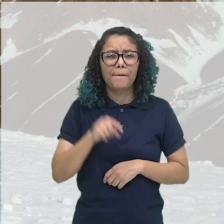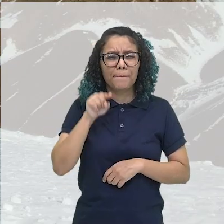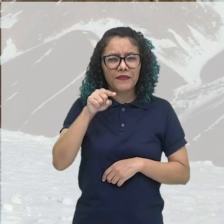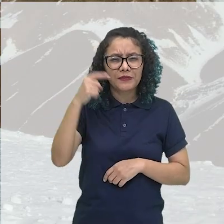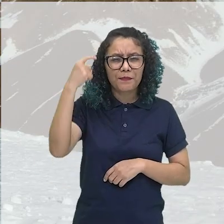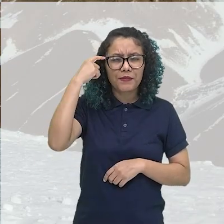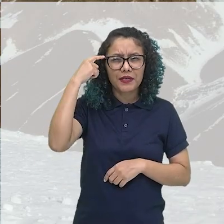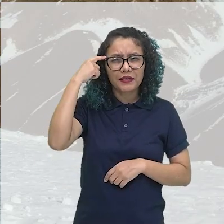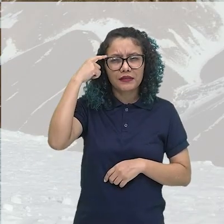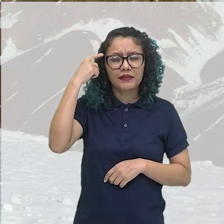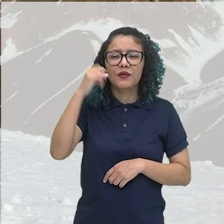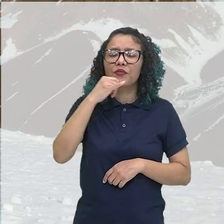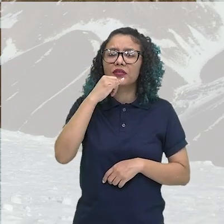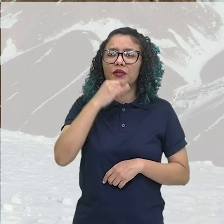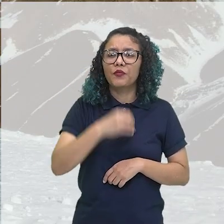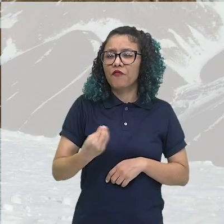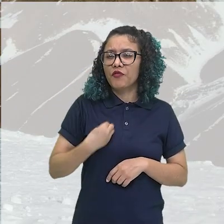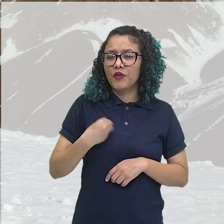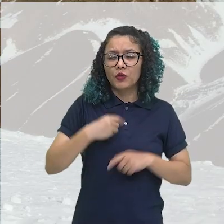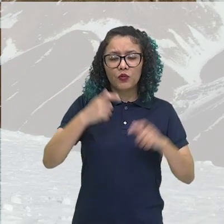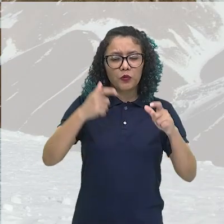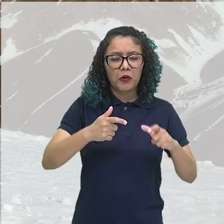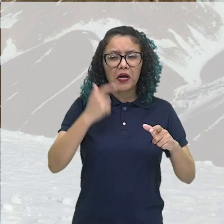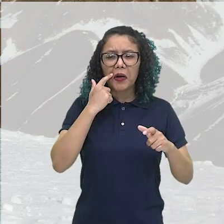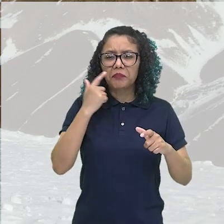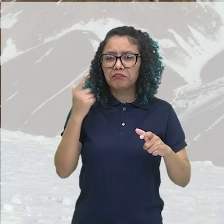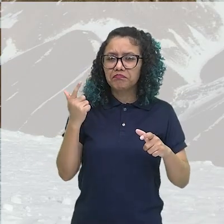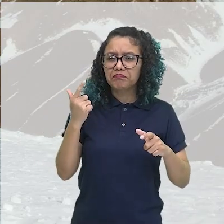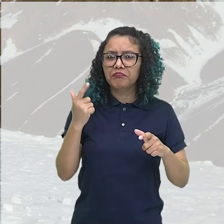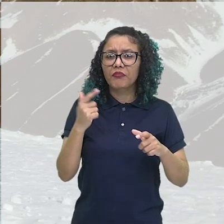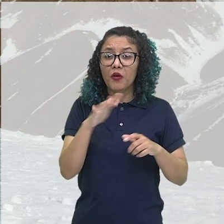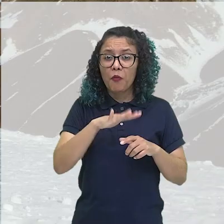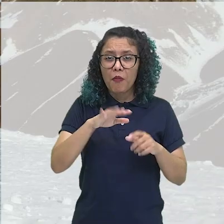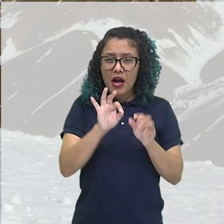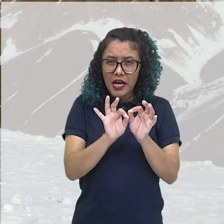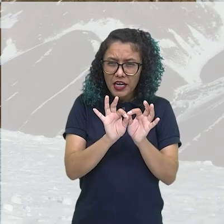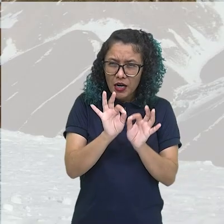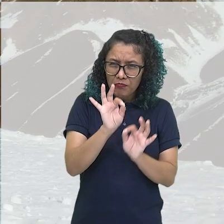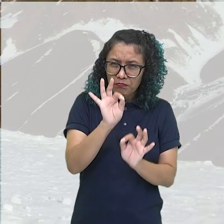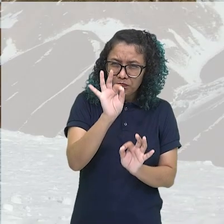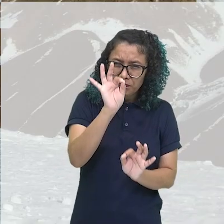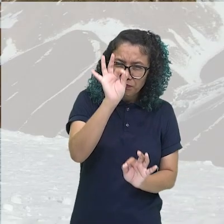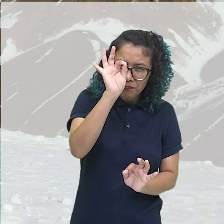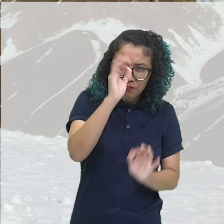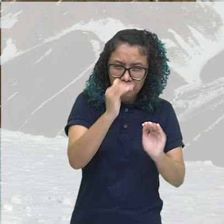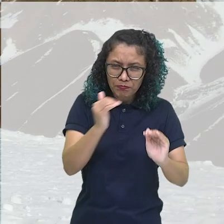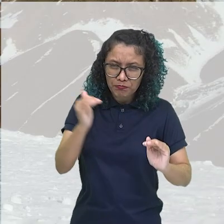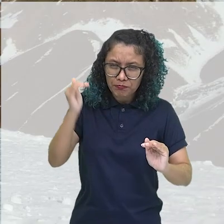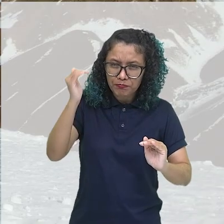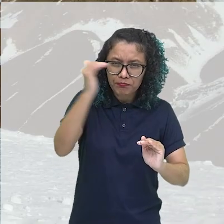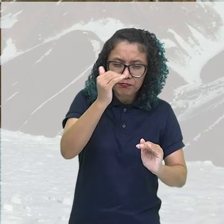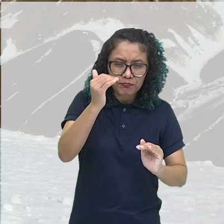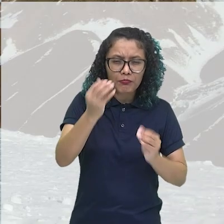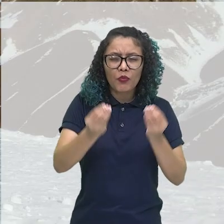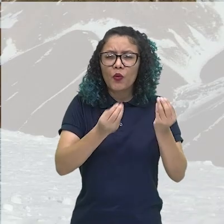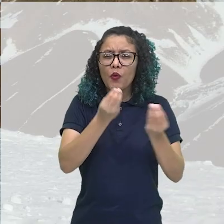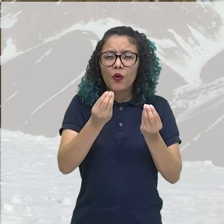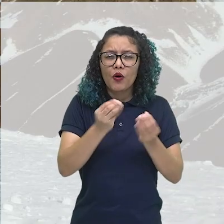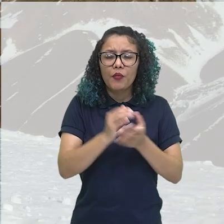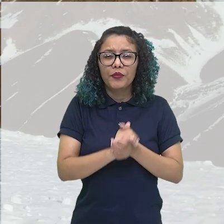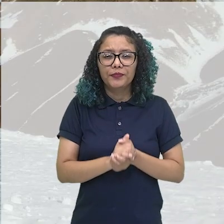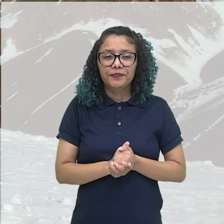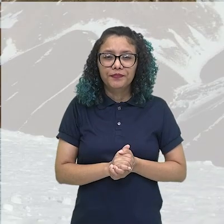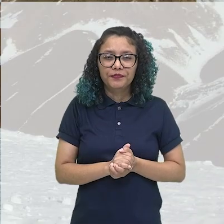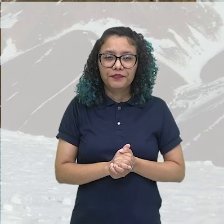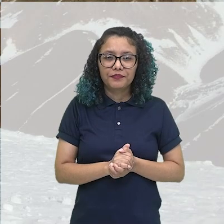é que é viver em um ambiente assim, que ele está numa altitude mais elevada, né? Como é que o turismo,